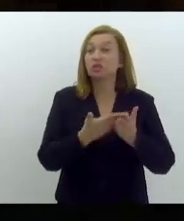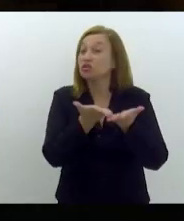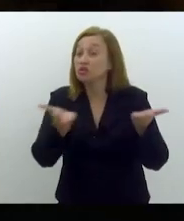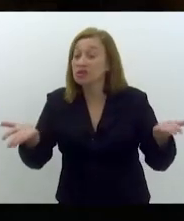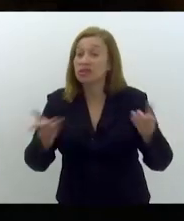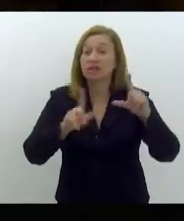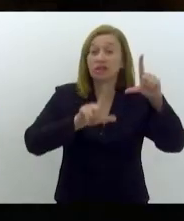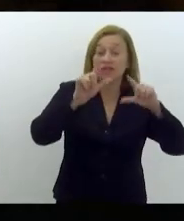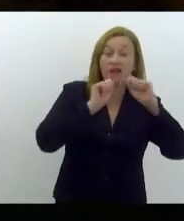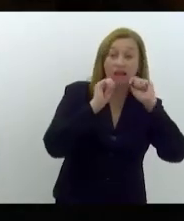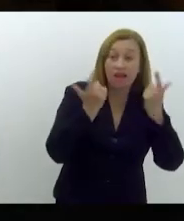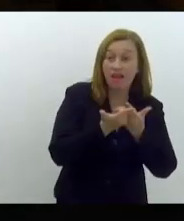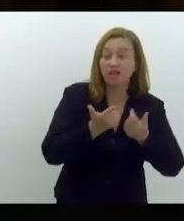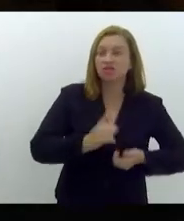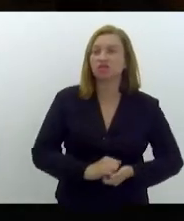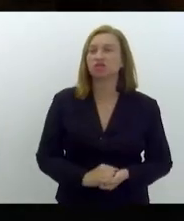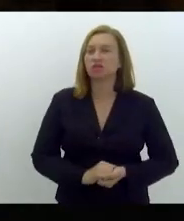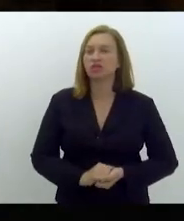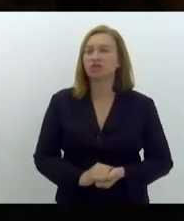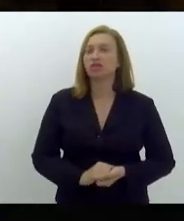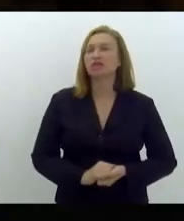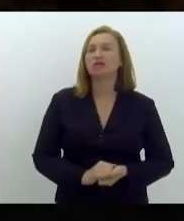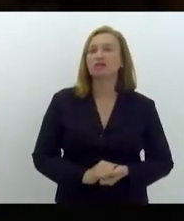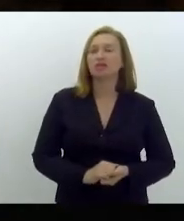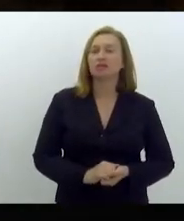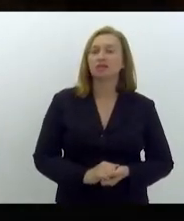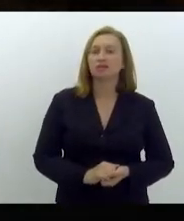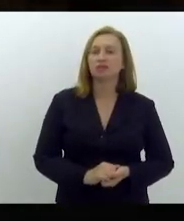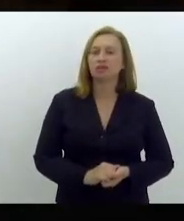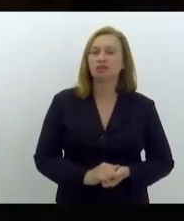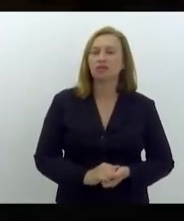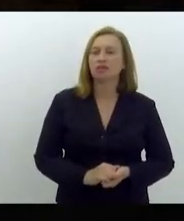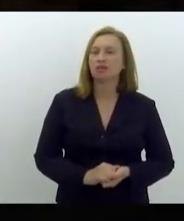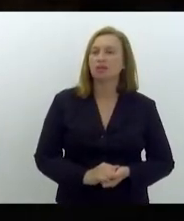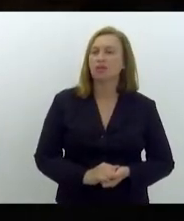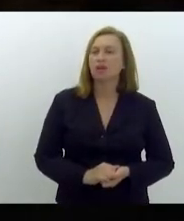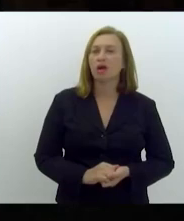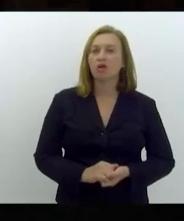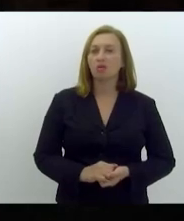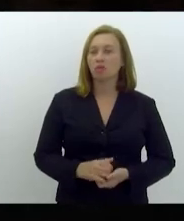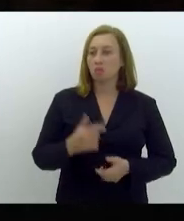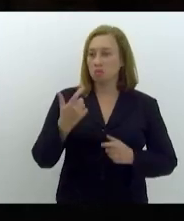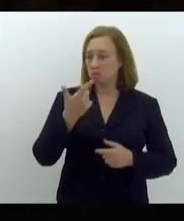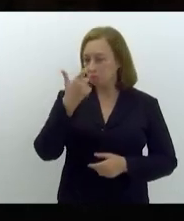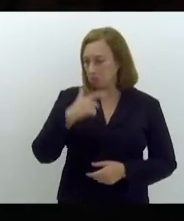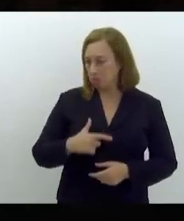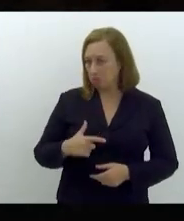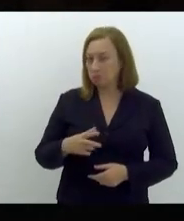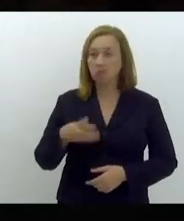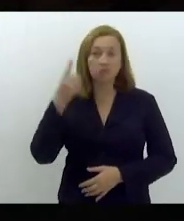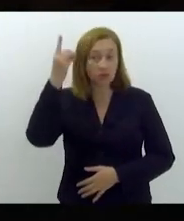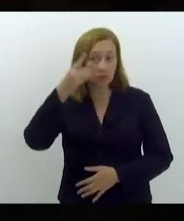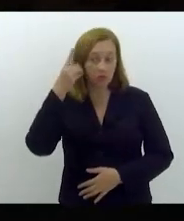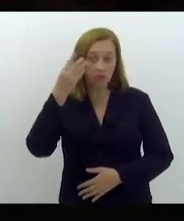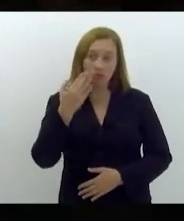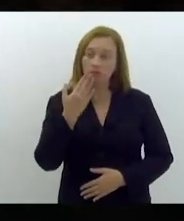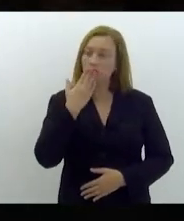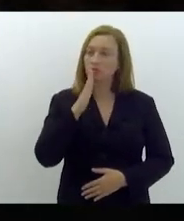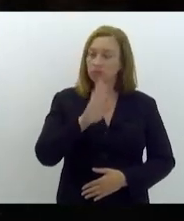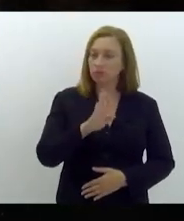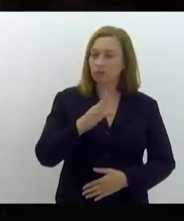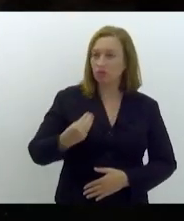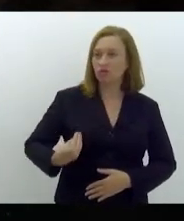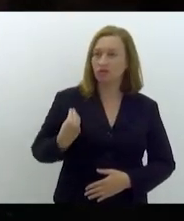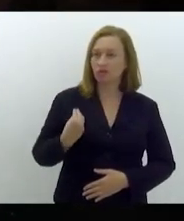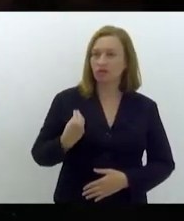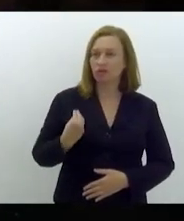alerj não posso como uma parlamentar comprometida com a vida da população negra